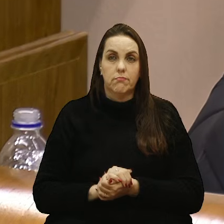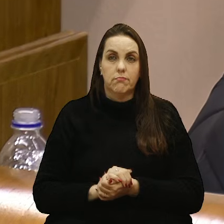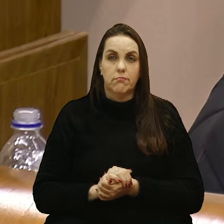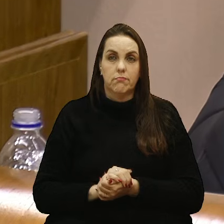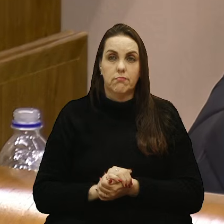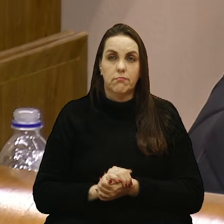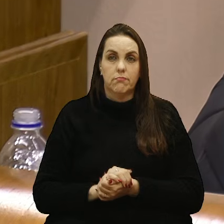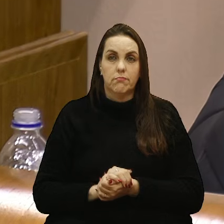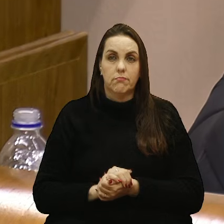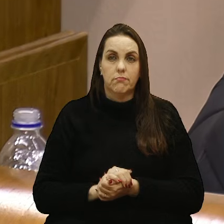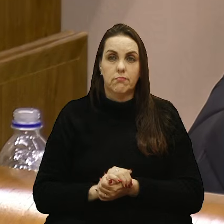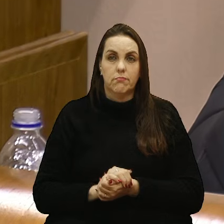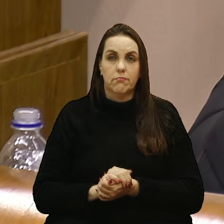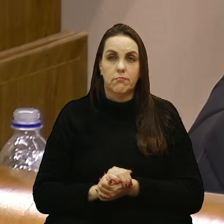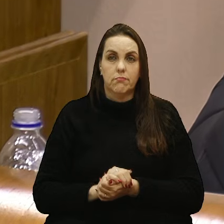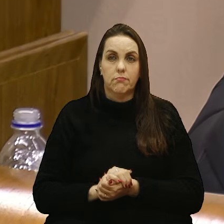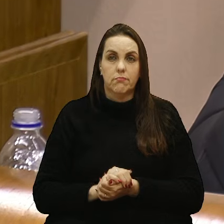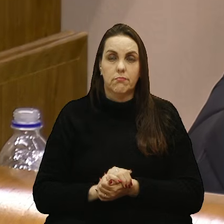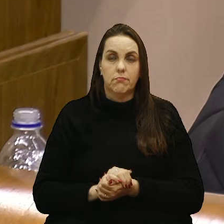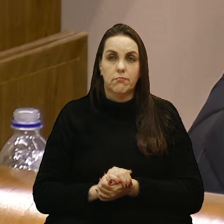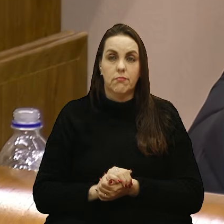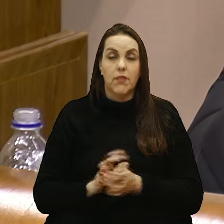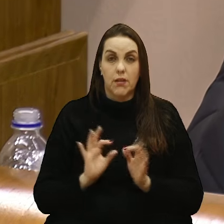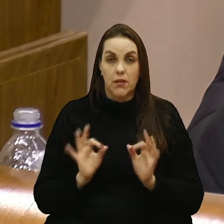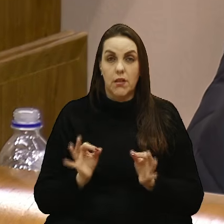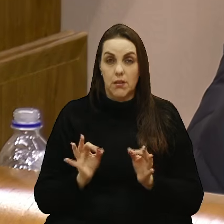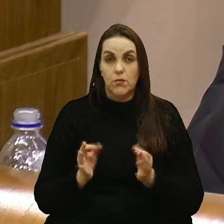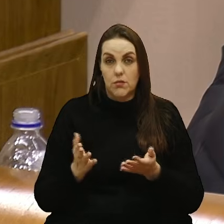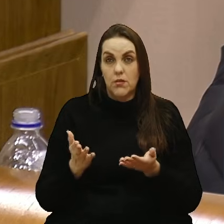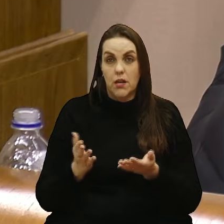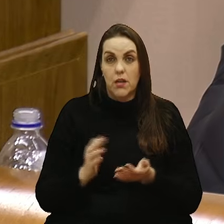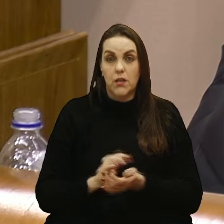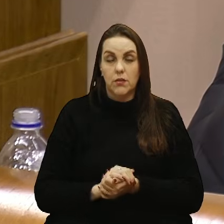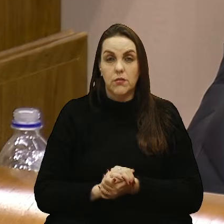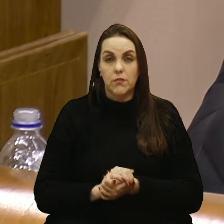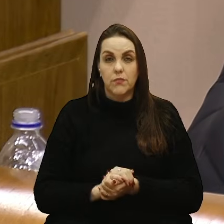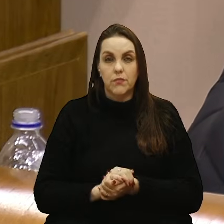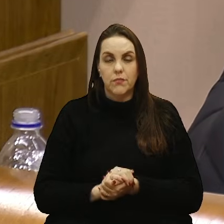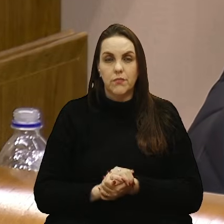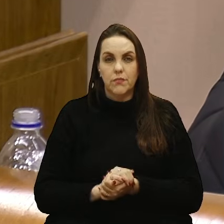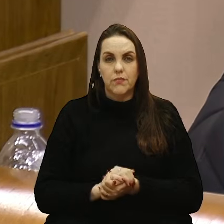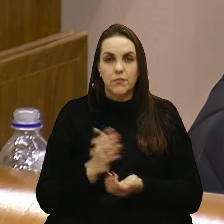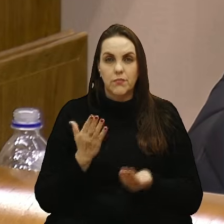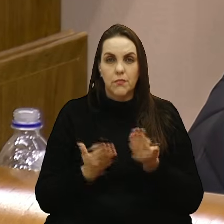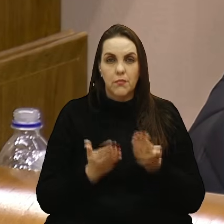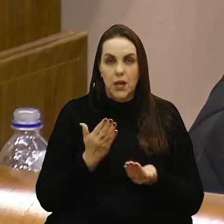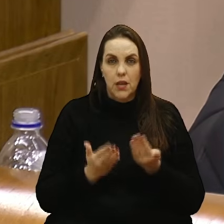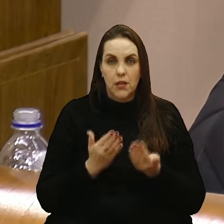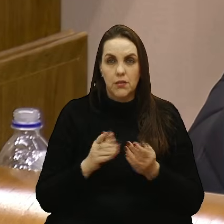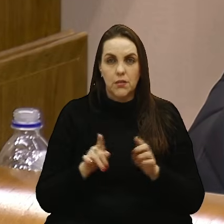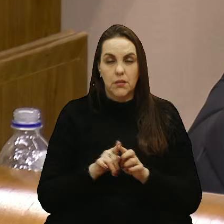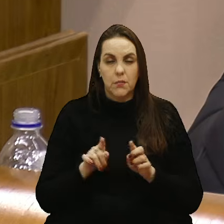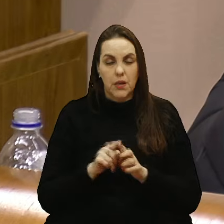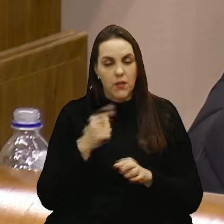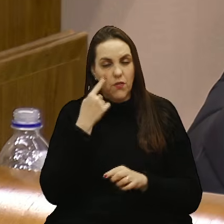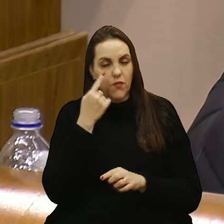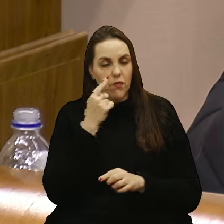Tanto está dando tão certo que é só nós pegar os nossos balancetes e verem os